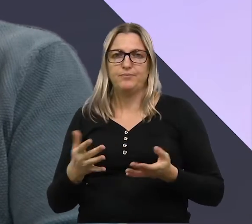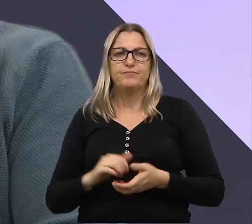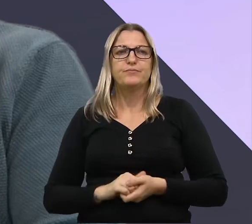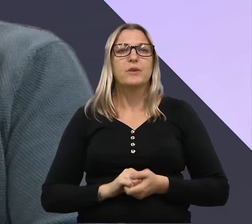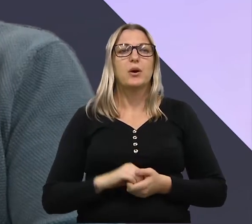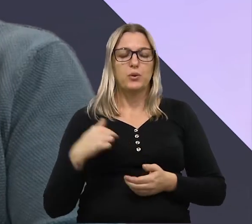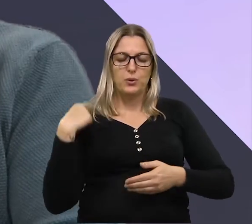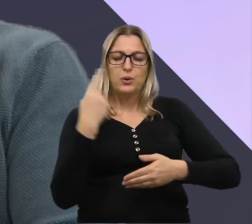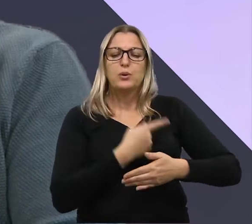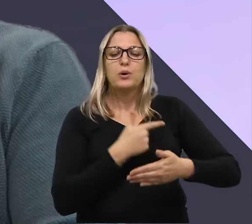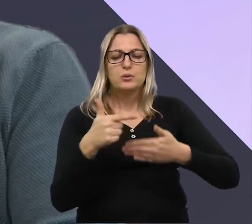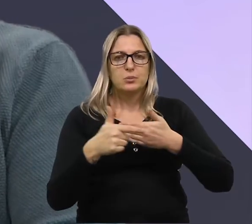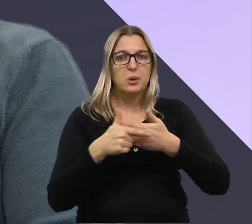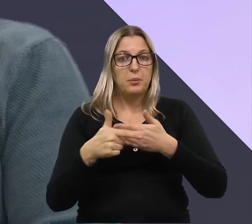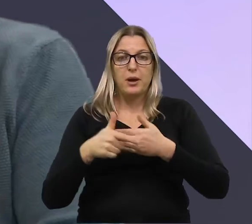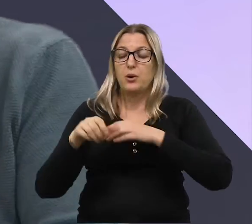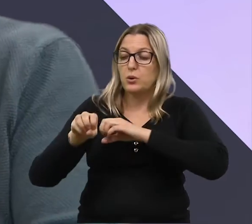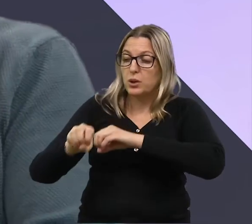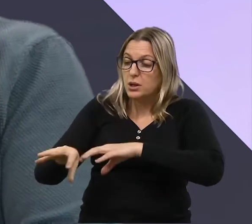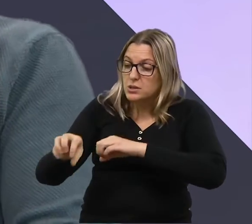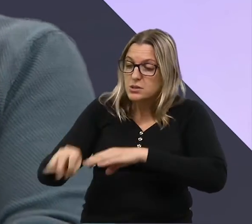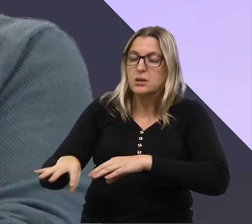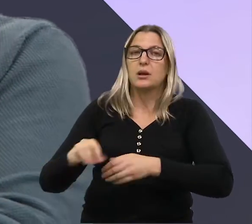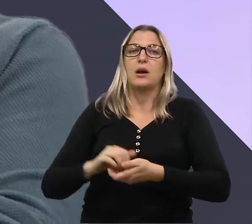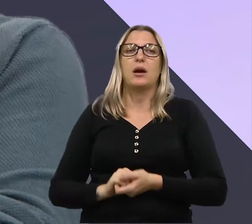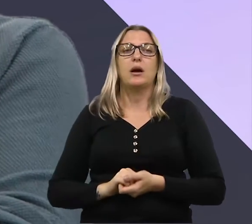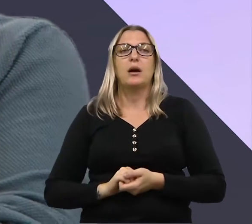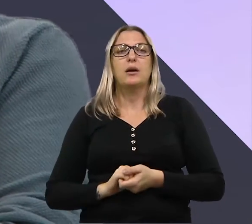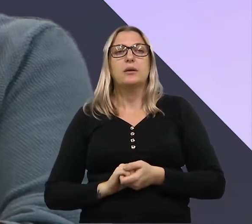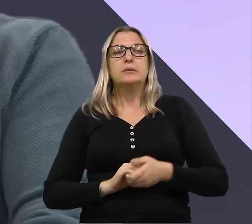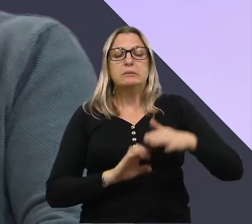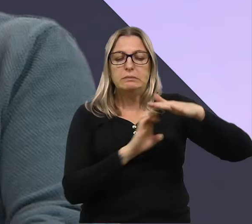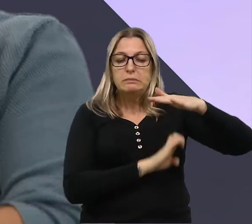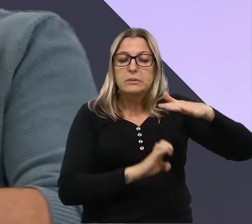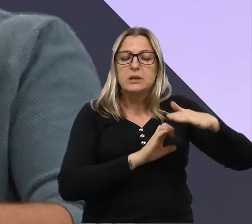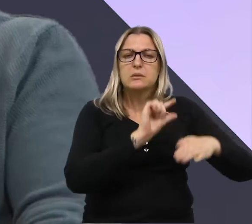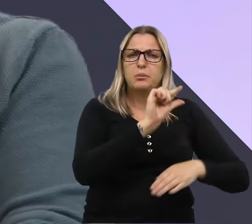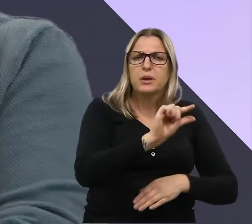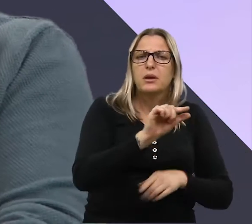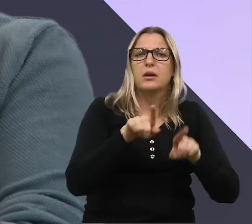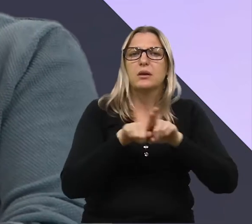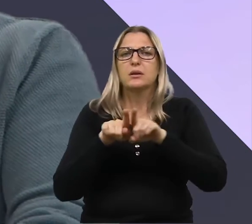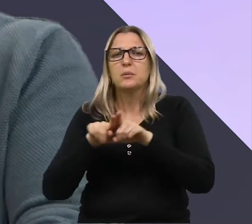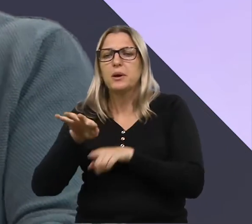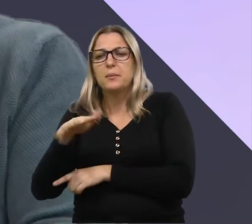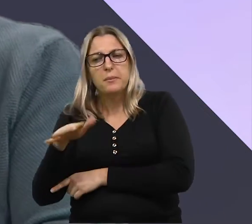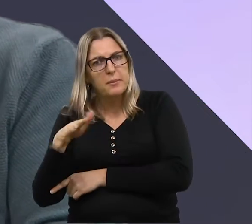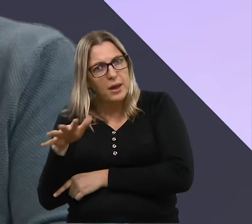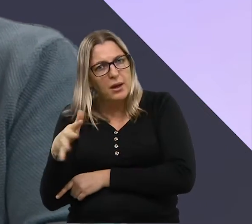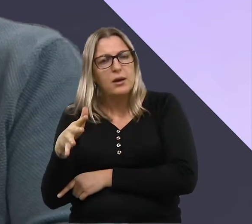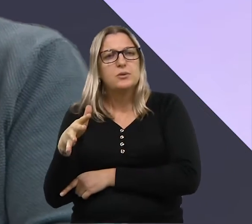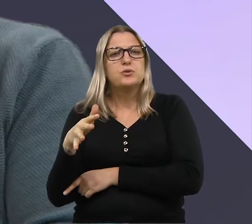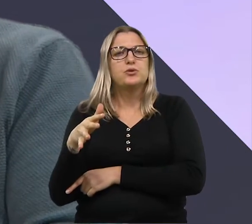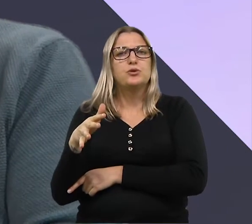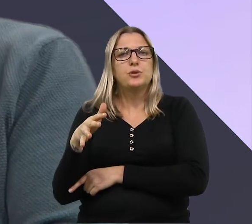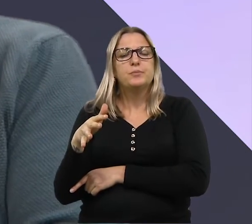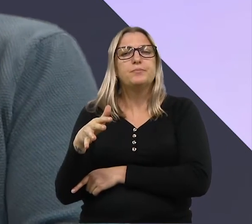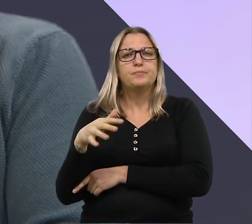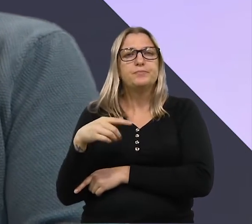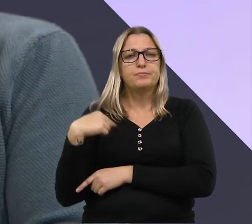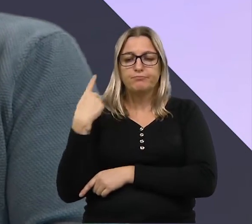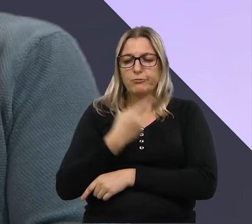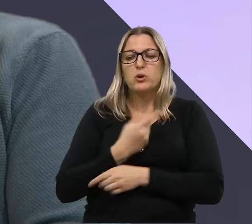pode ficar Principalmente as pequenas e médias essa pequena vai ser média-média vai ser grande e é esse o segmento que nós queremos atuar também